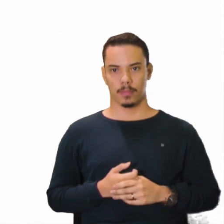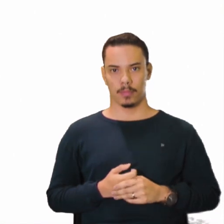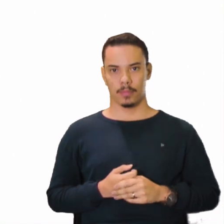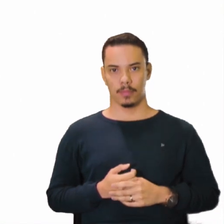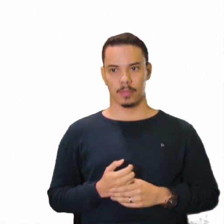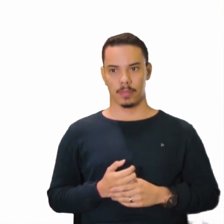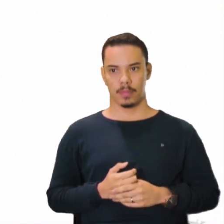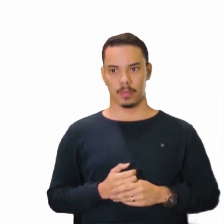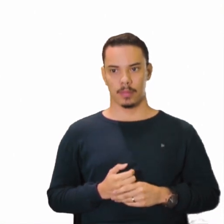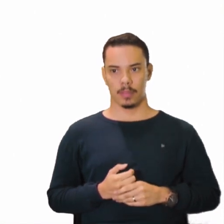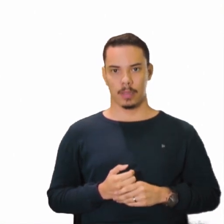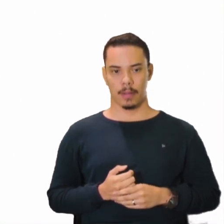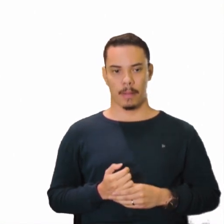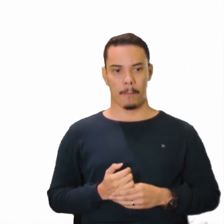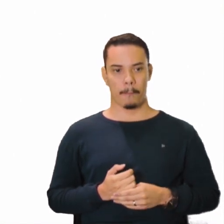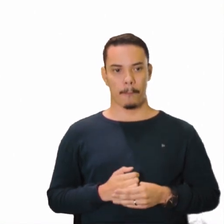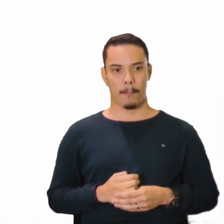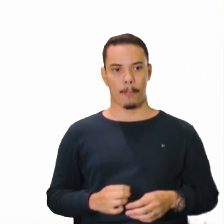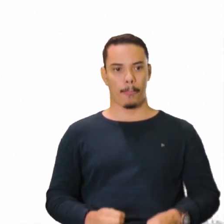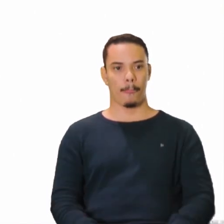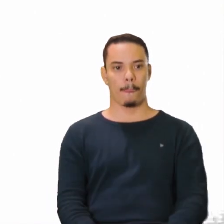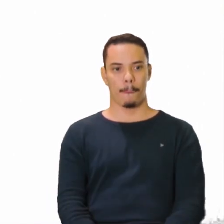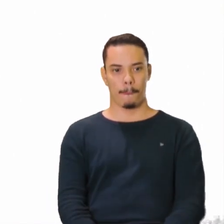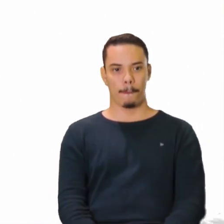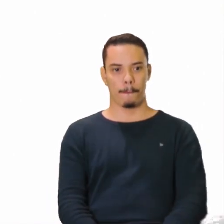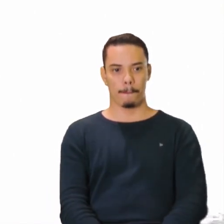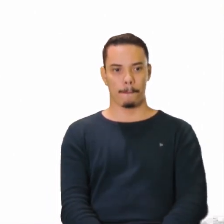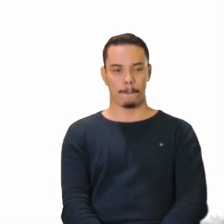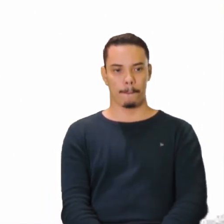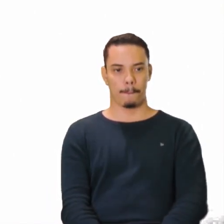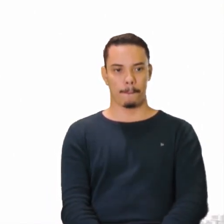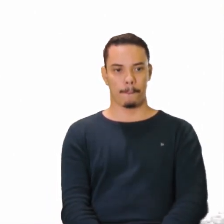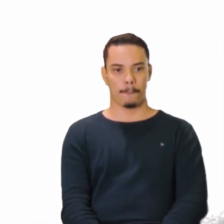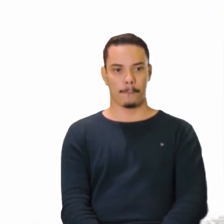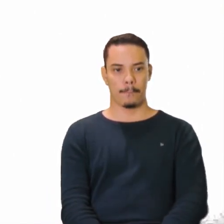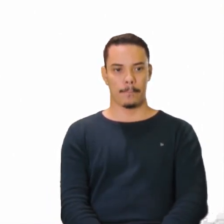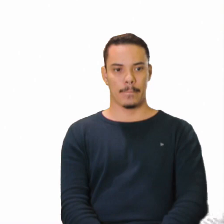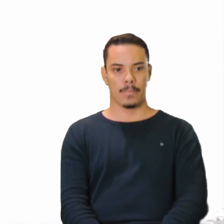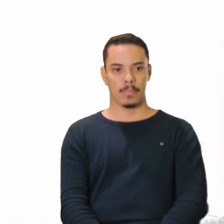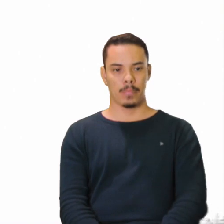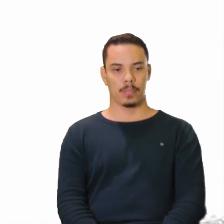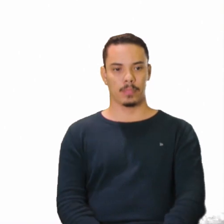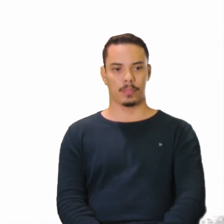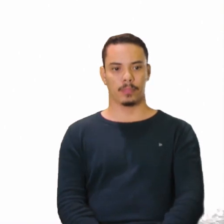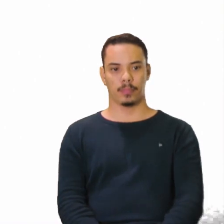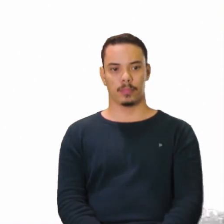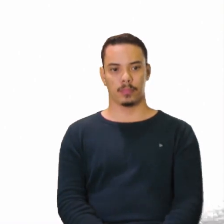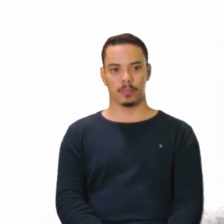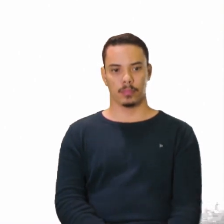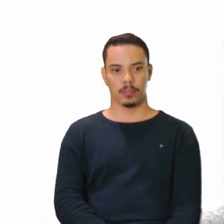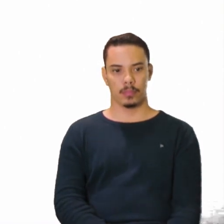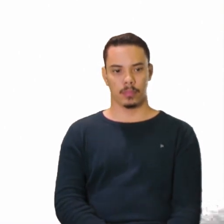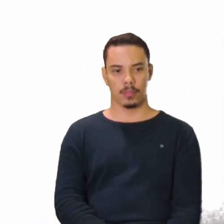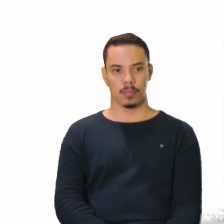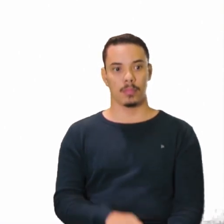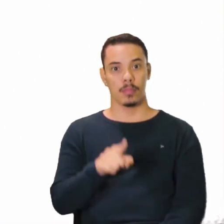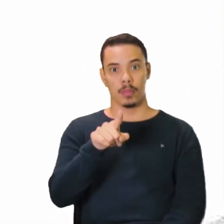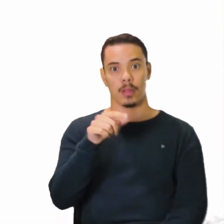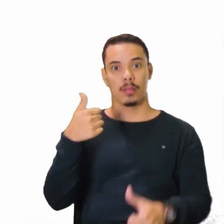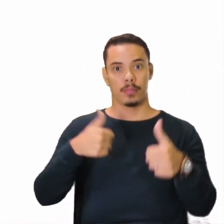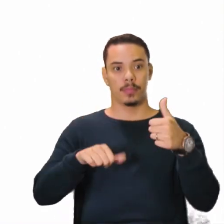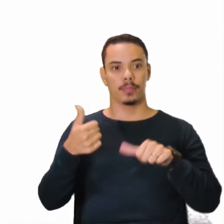vamos lá enumerar essa estrofe. 1, 2 versos, 3 versos, 4 e 5 versos. Você vai